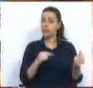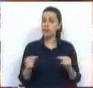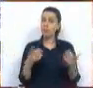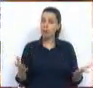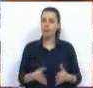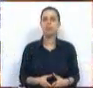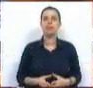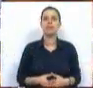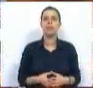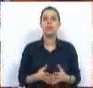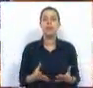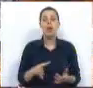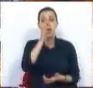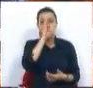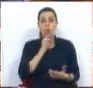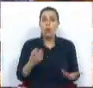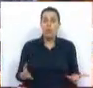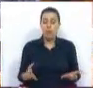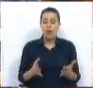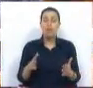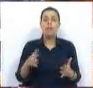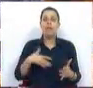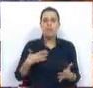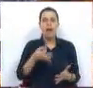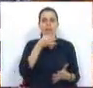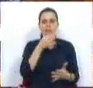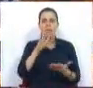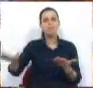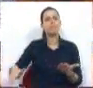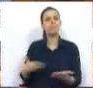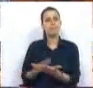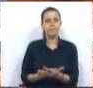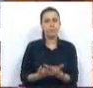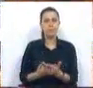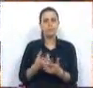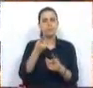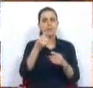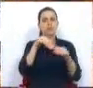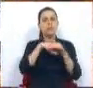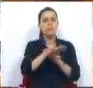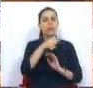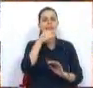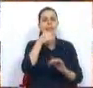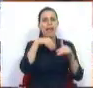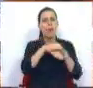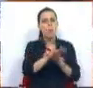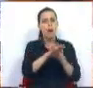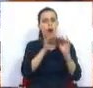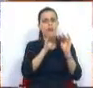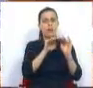debate. O Governo tem vindo a falar na apresentação de um banco de terras.